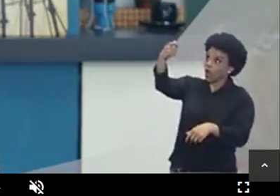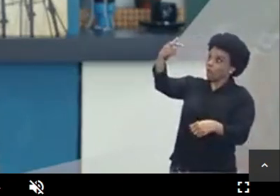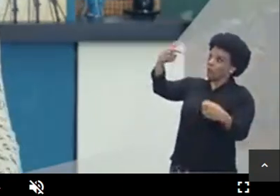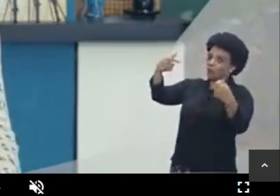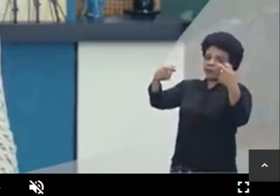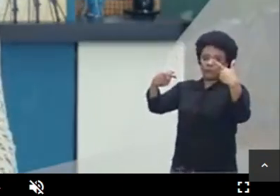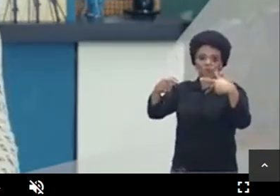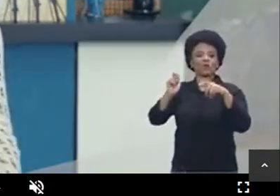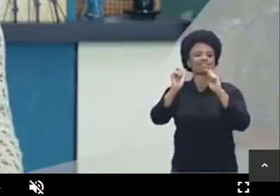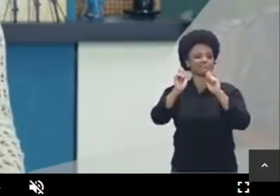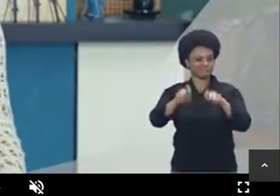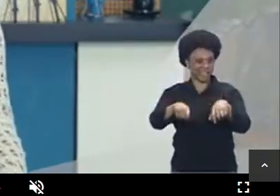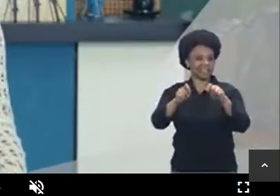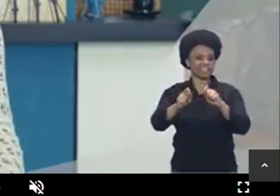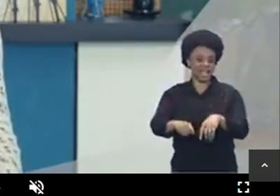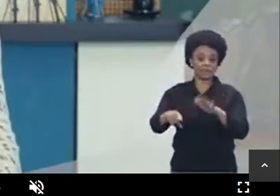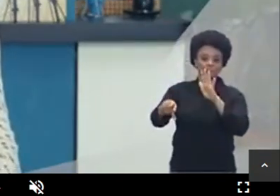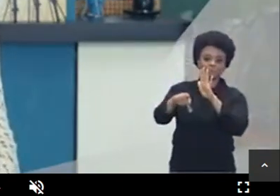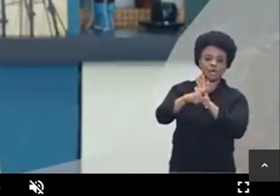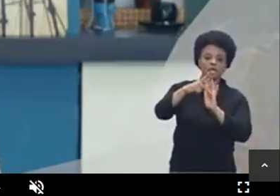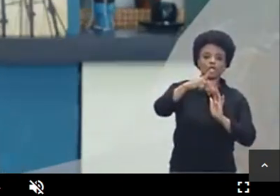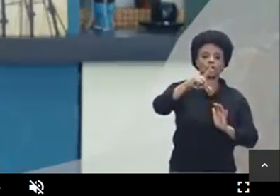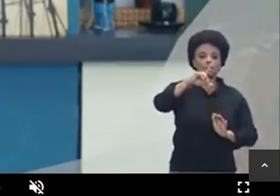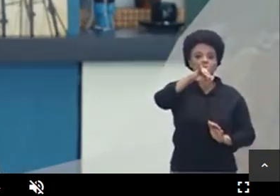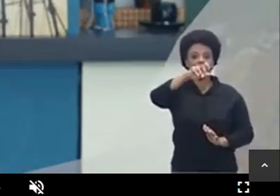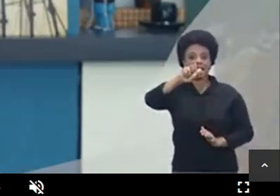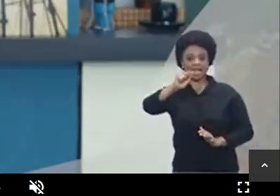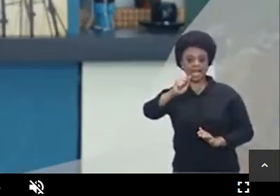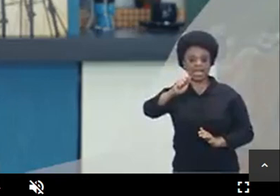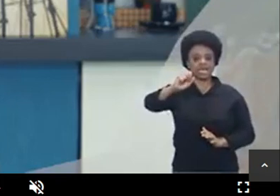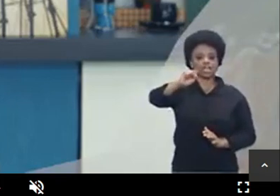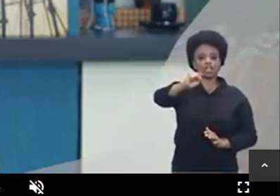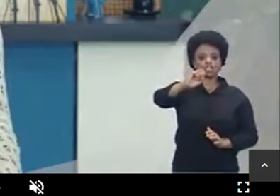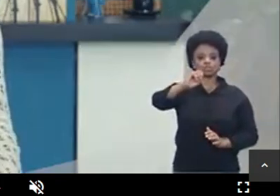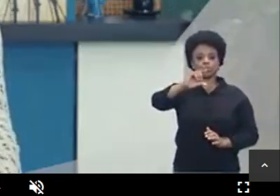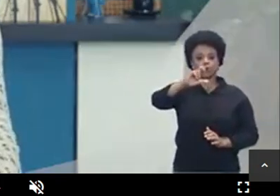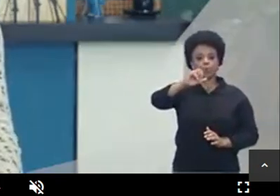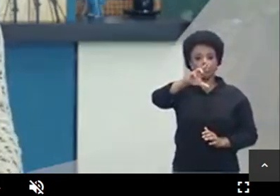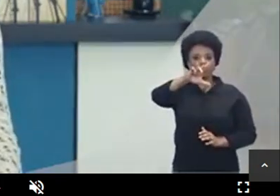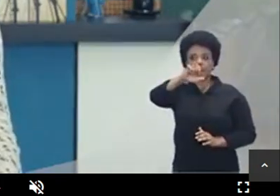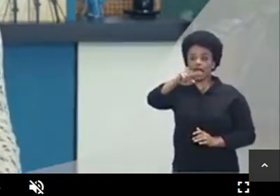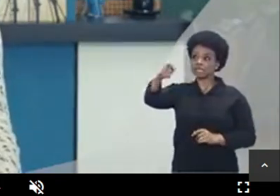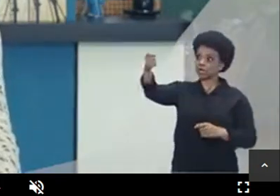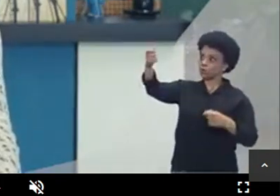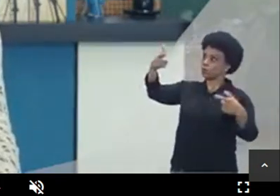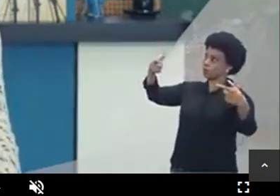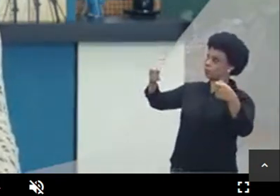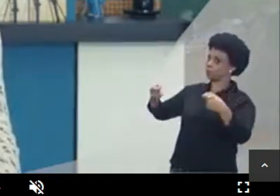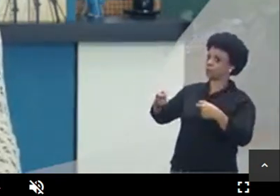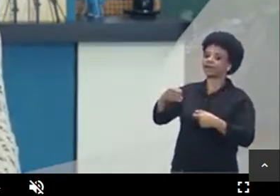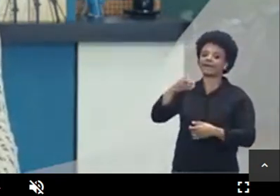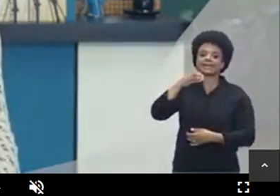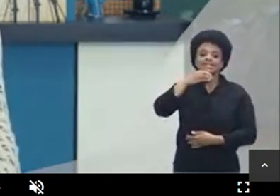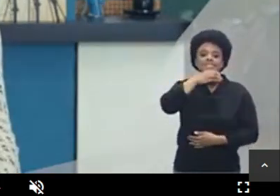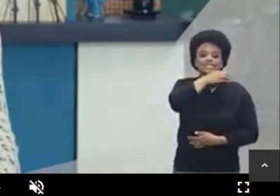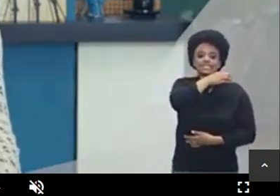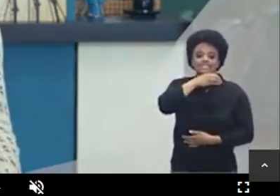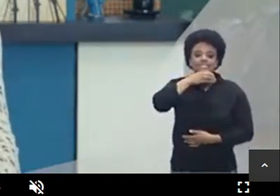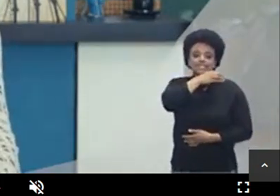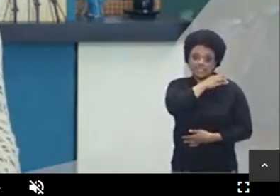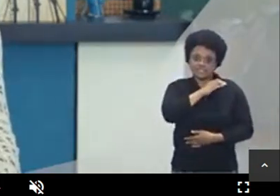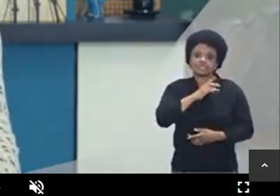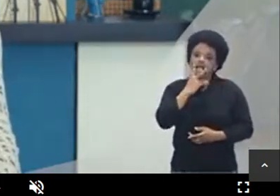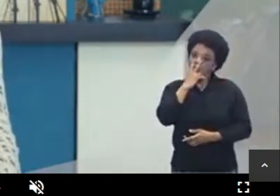gente consegue, pelas placas solares de iluminação, por bastante janelas de iluminação natural. O térmico, eu acho que é o que mais interfere